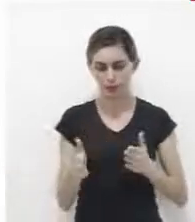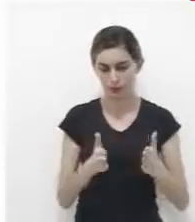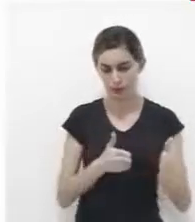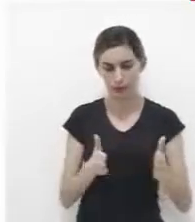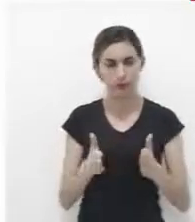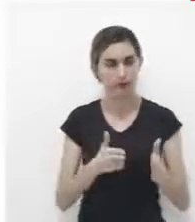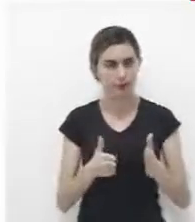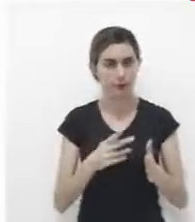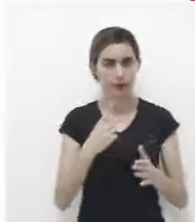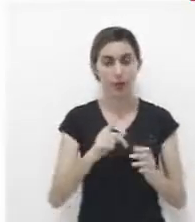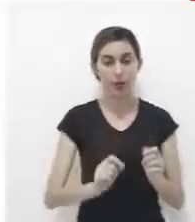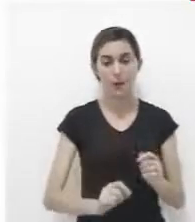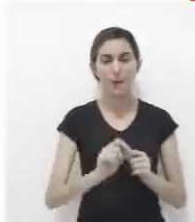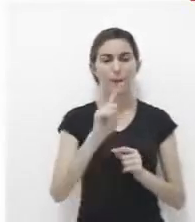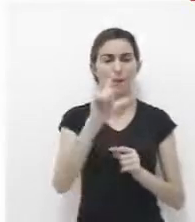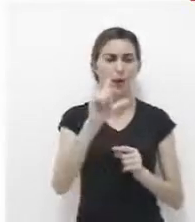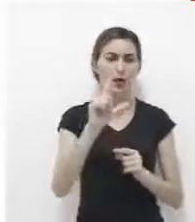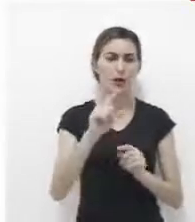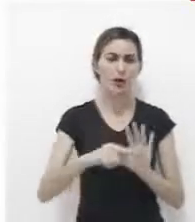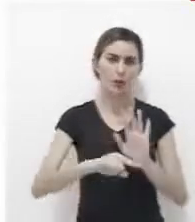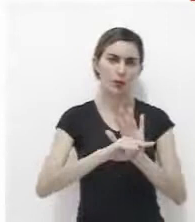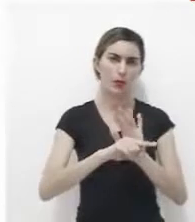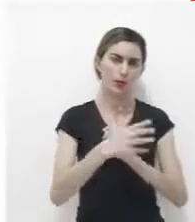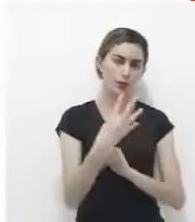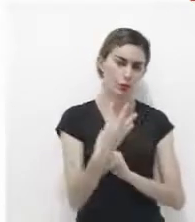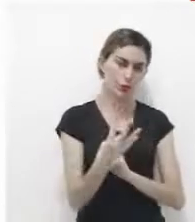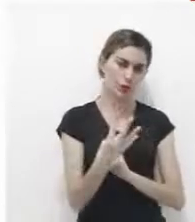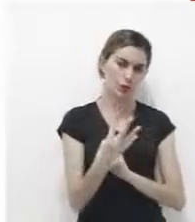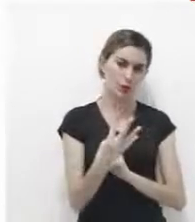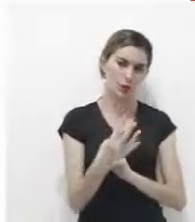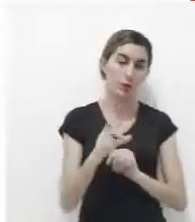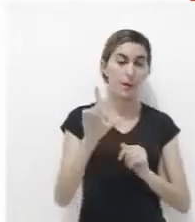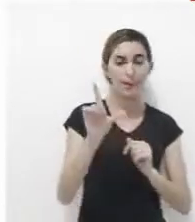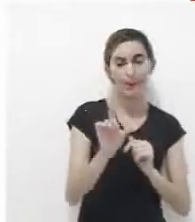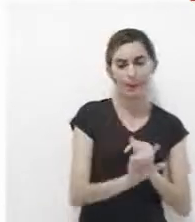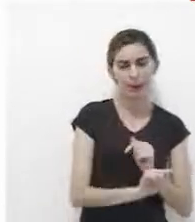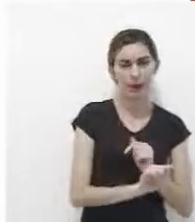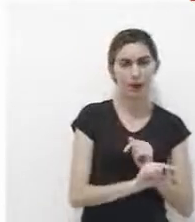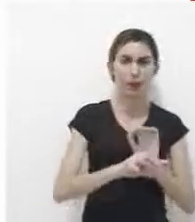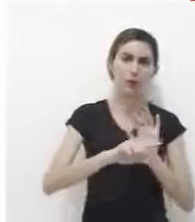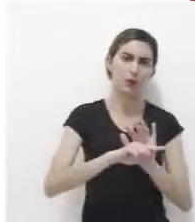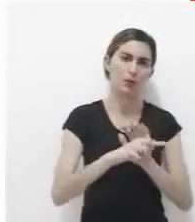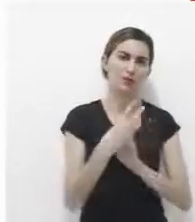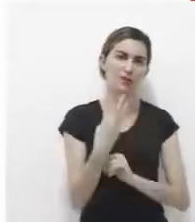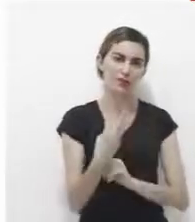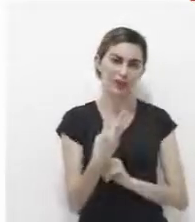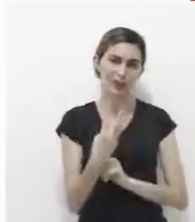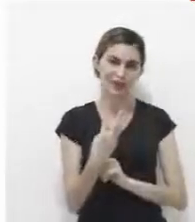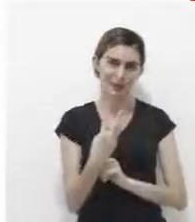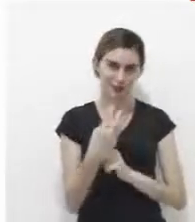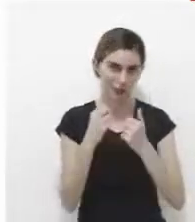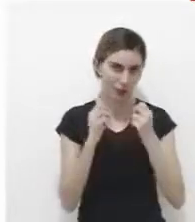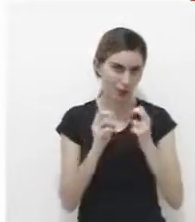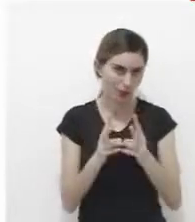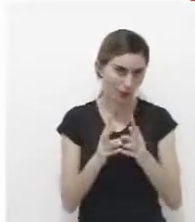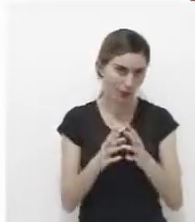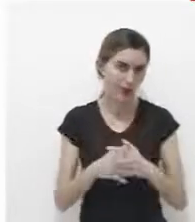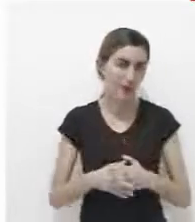3. Tá joia? Ele é maior que menos 4 e é menor que menos